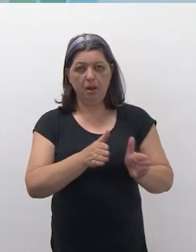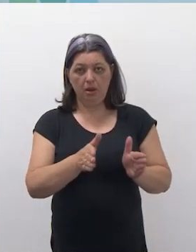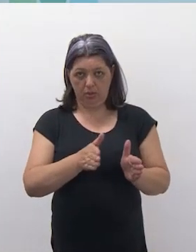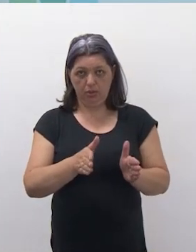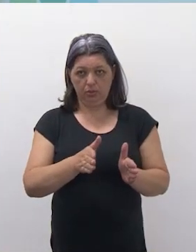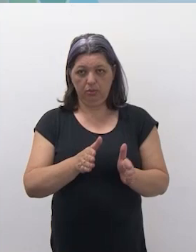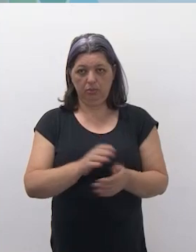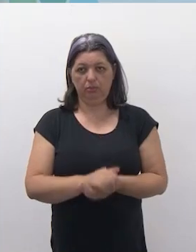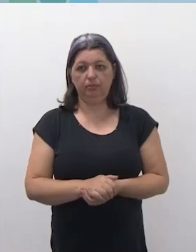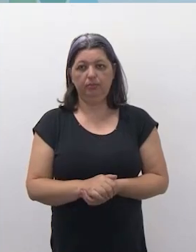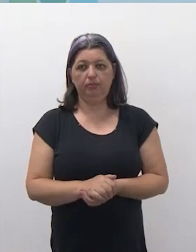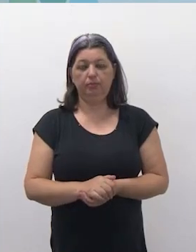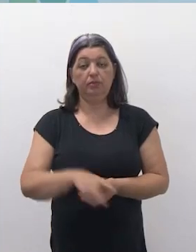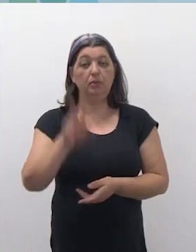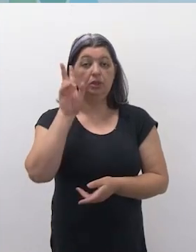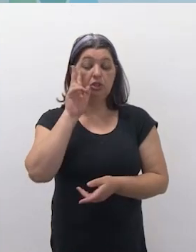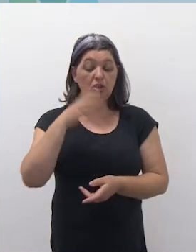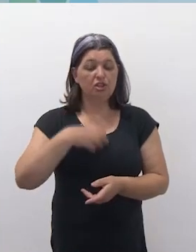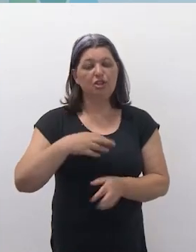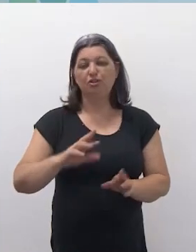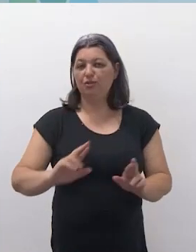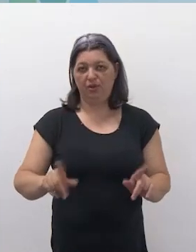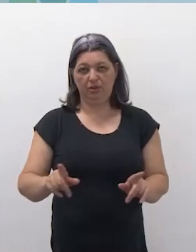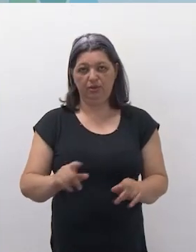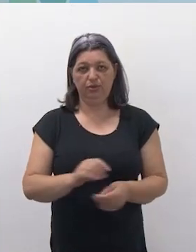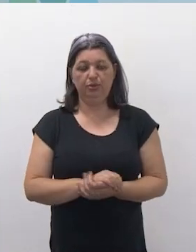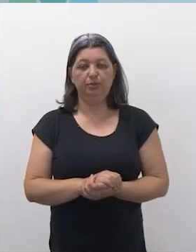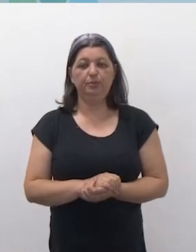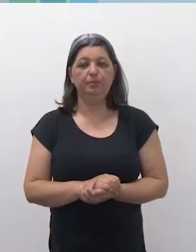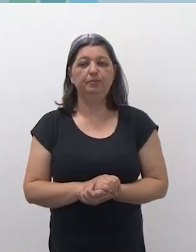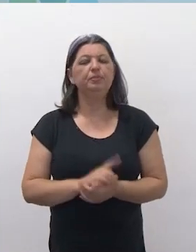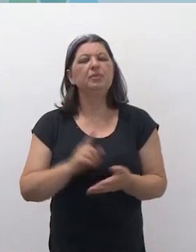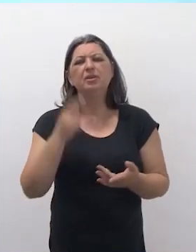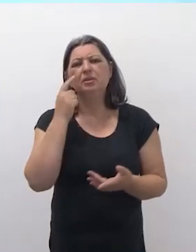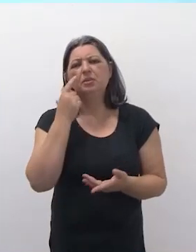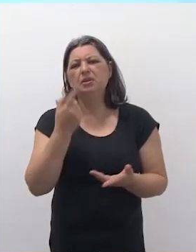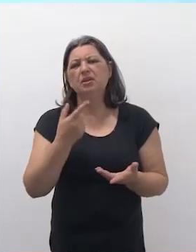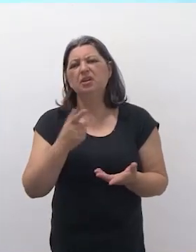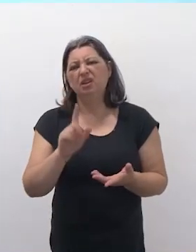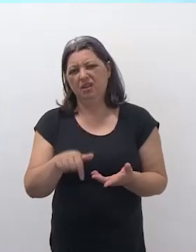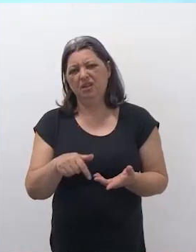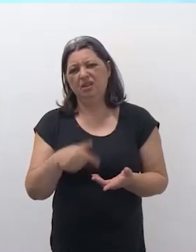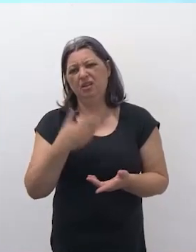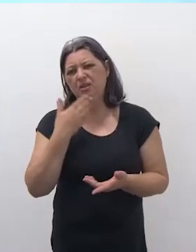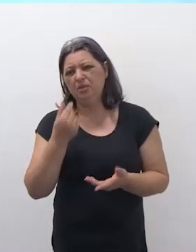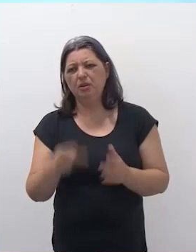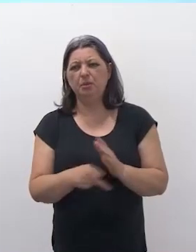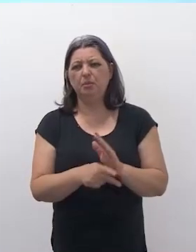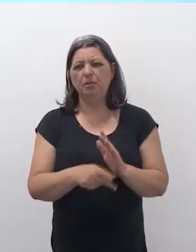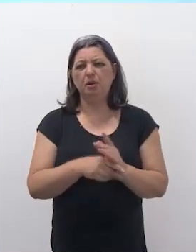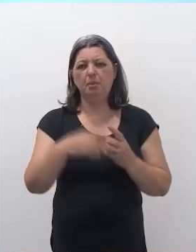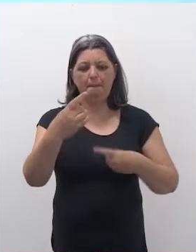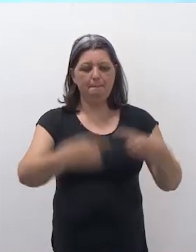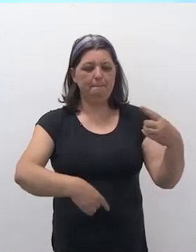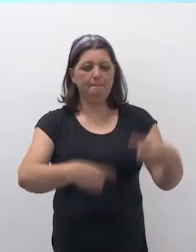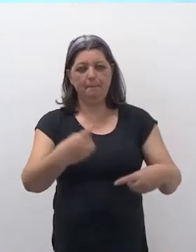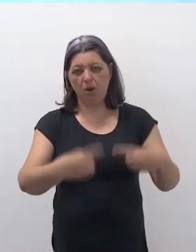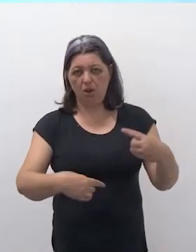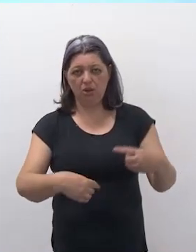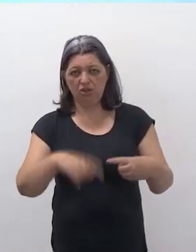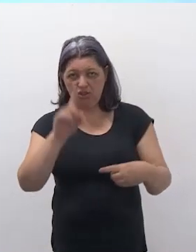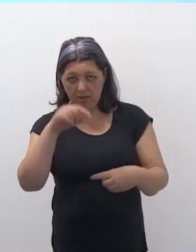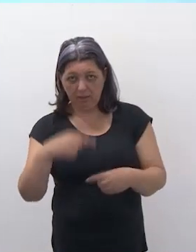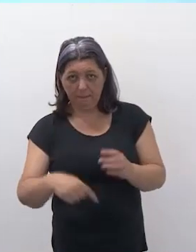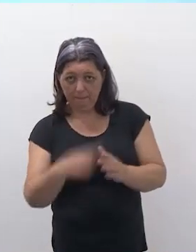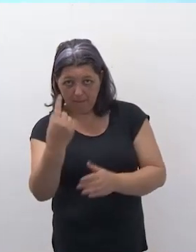mesmo tempo histórico de maneira diferente. Então, assim, mas não faria mais sentido os direitos políticos virem primeiro? Então, a gente tem que lembrar que